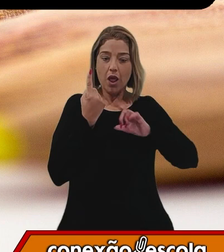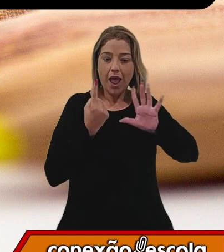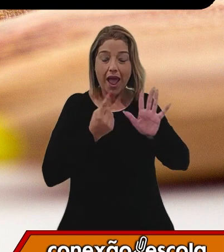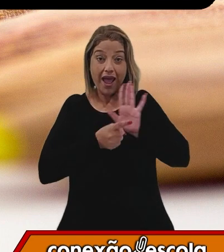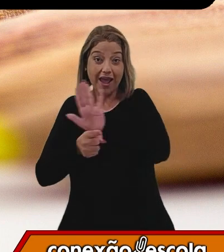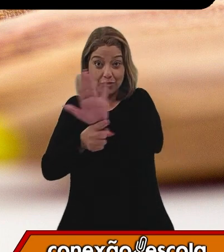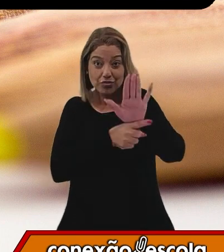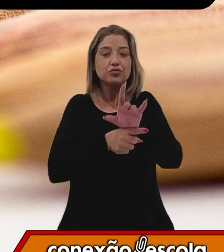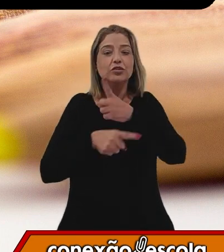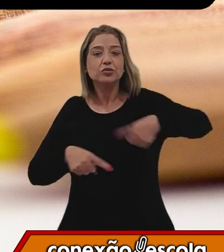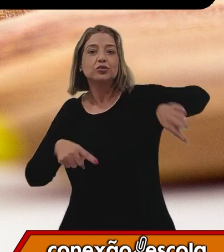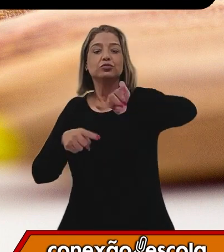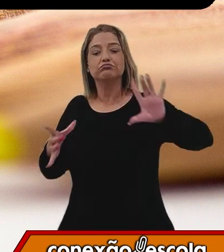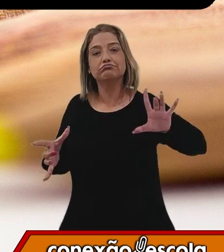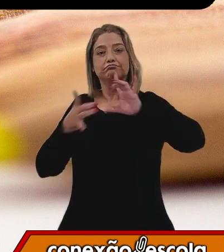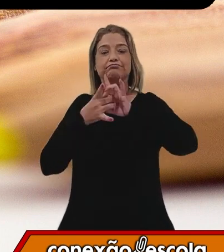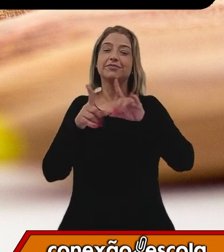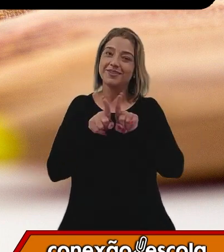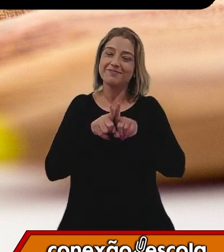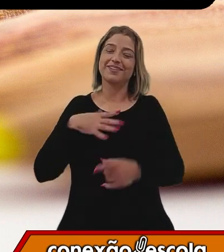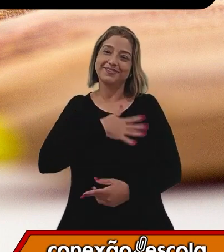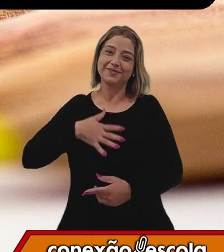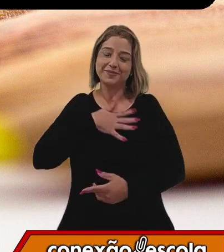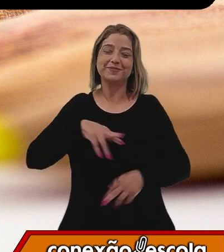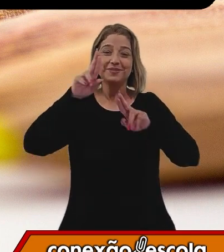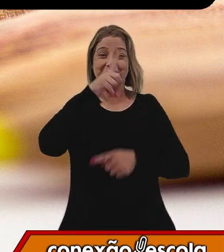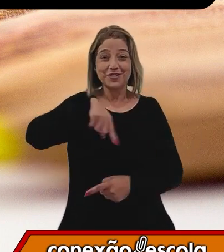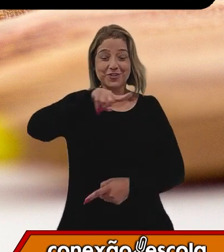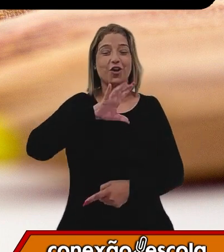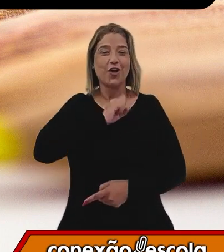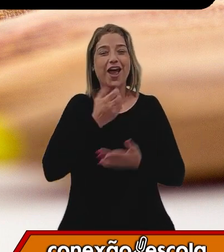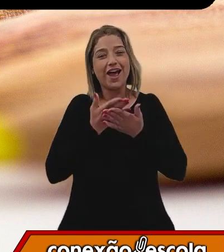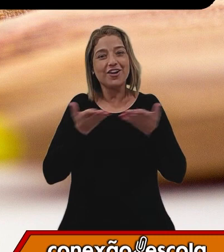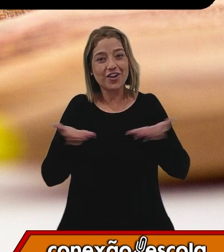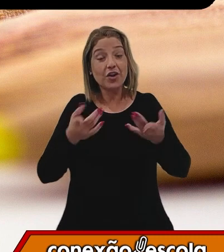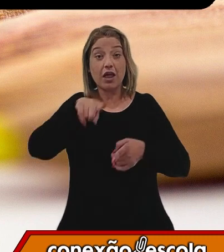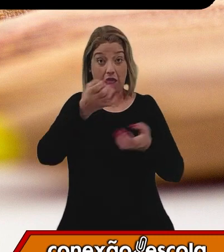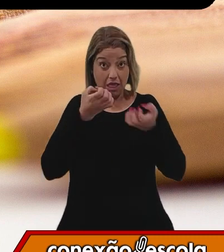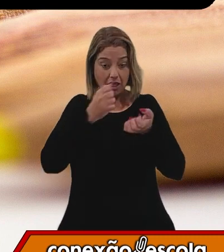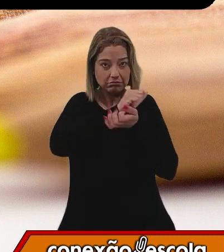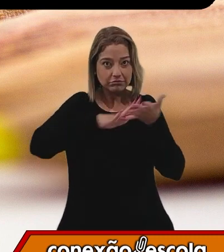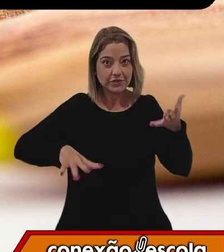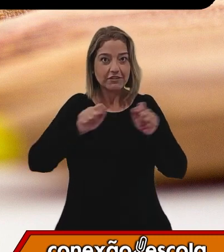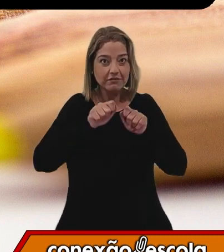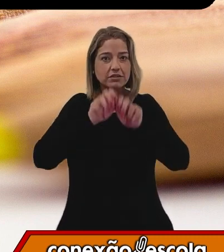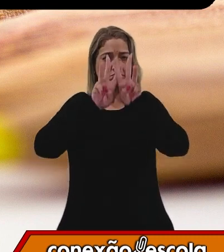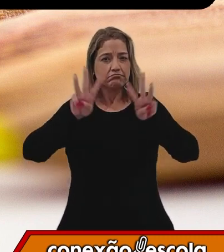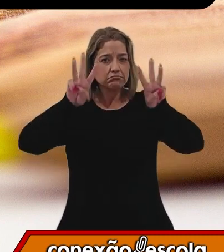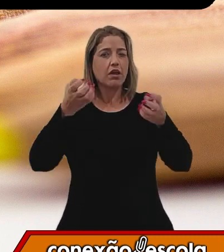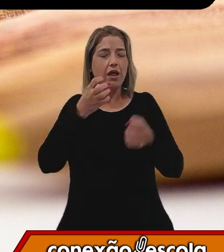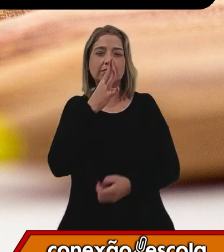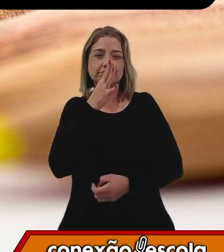um. Espero que vocês tenham gostado da nossa aula. Caso queira realizar as atividades e assistir novamente o